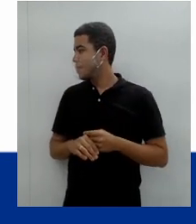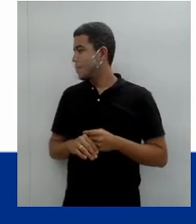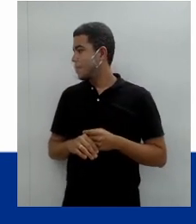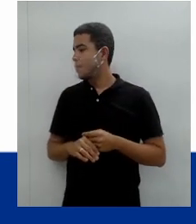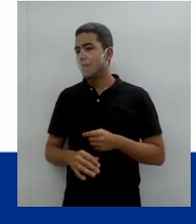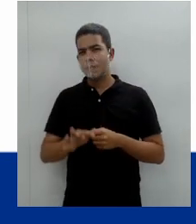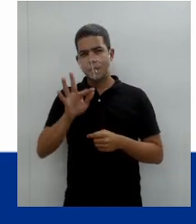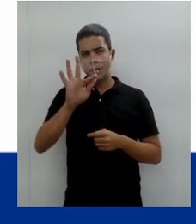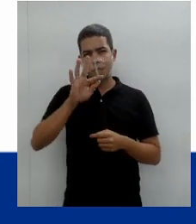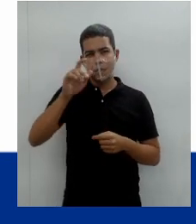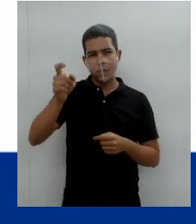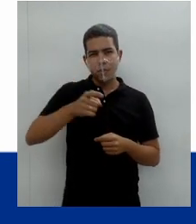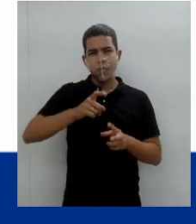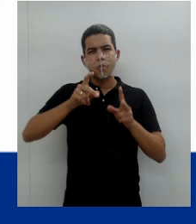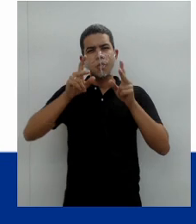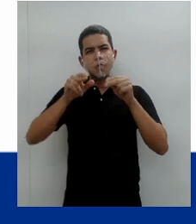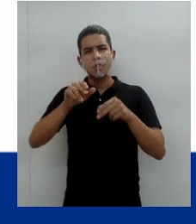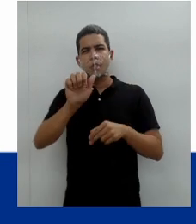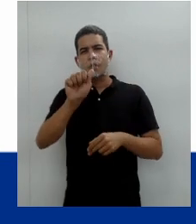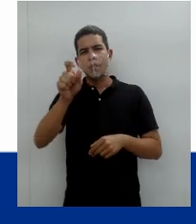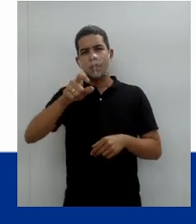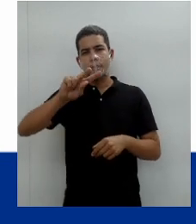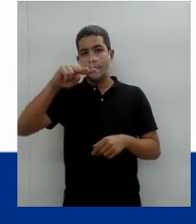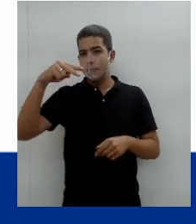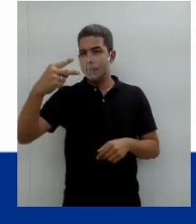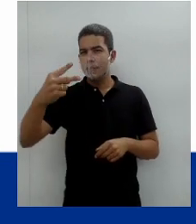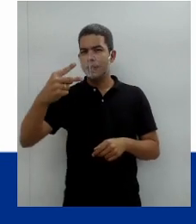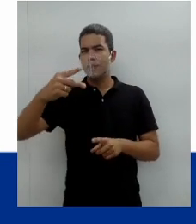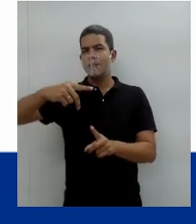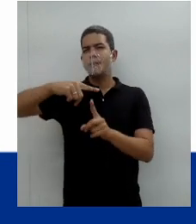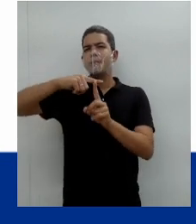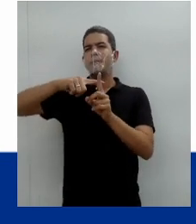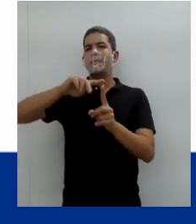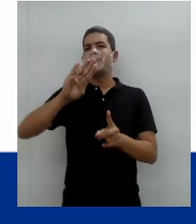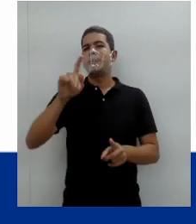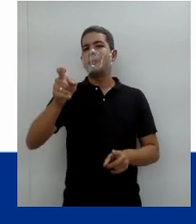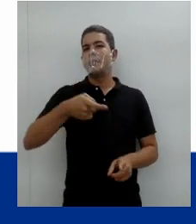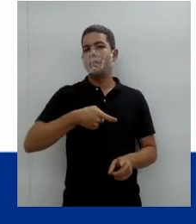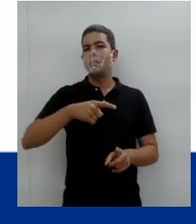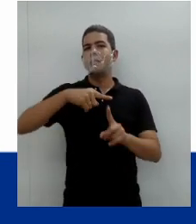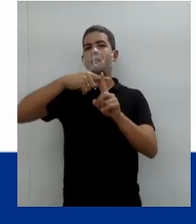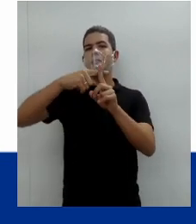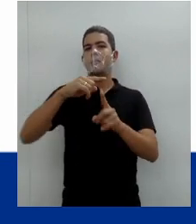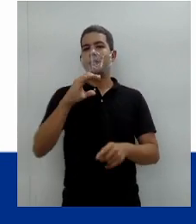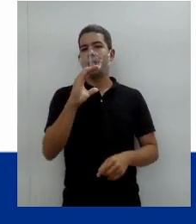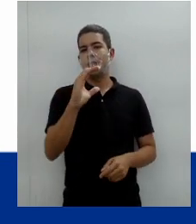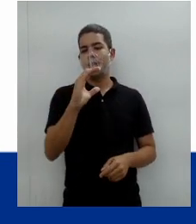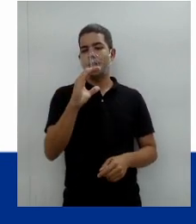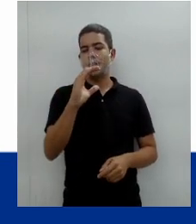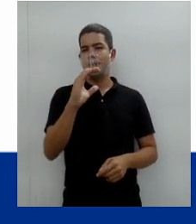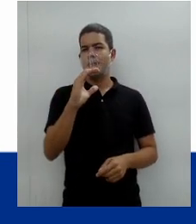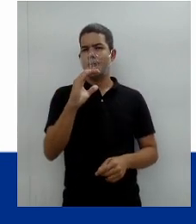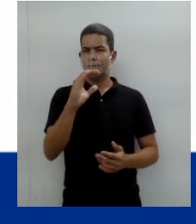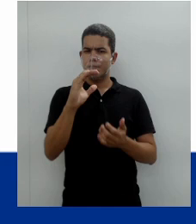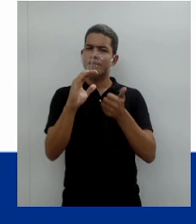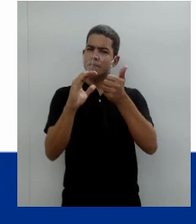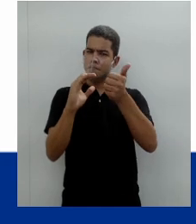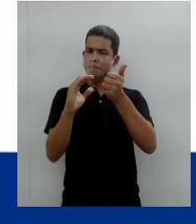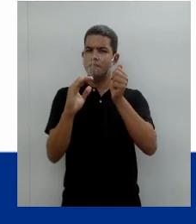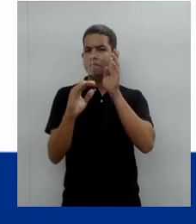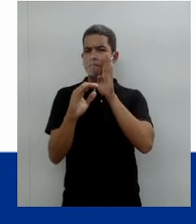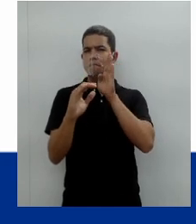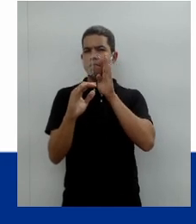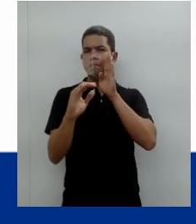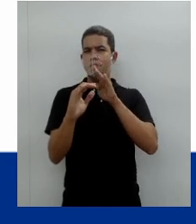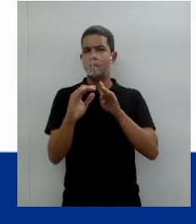x igual a ax ao quadrado, olha que legal, mais bx mais c, massa. Mas tu